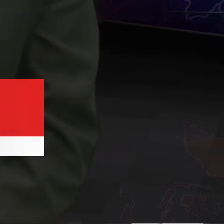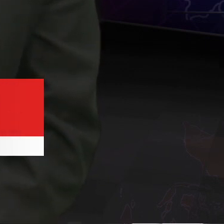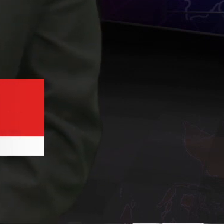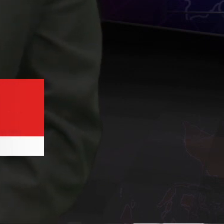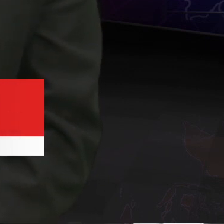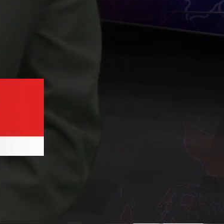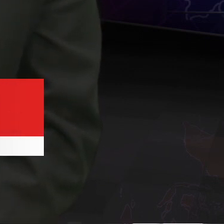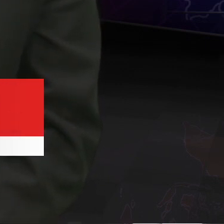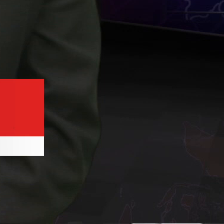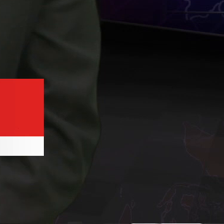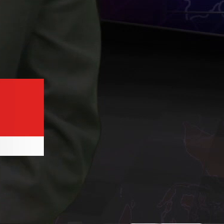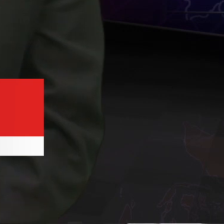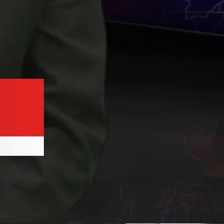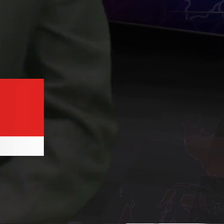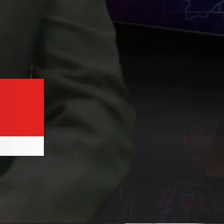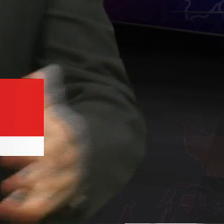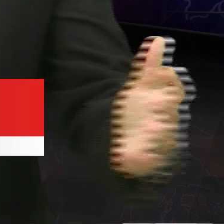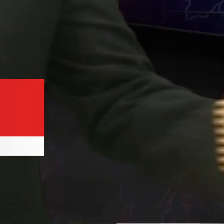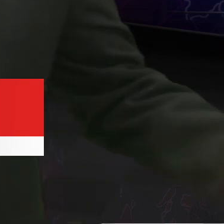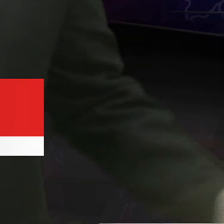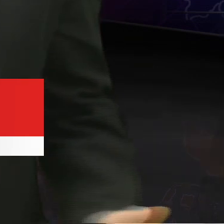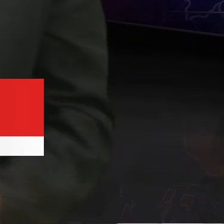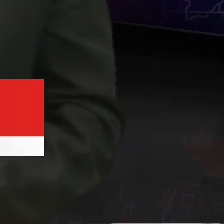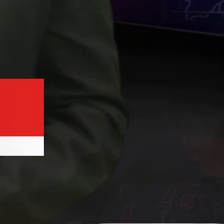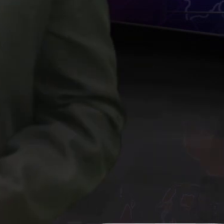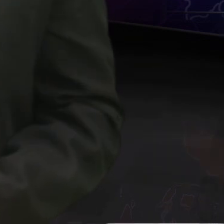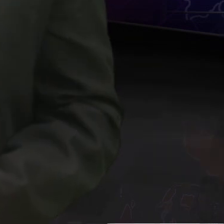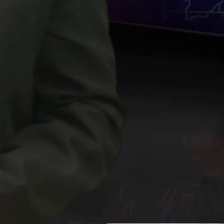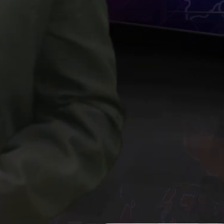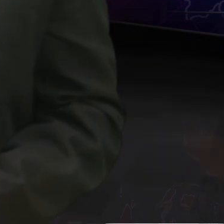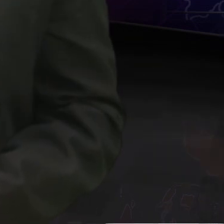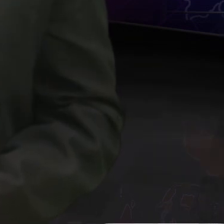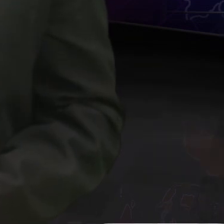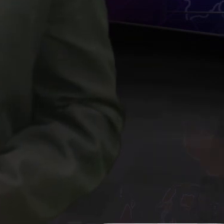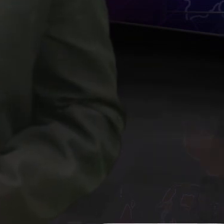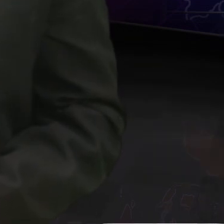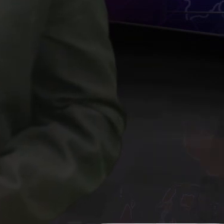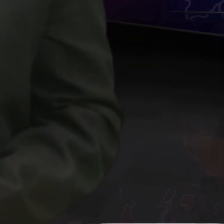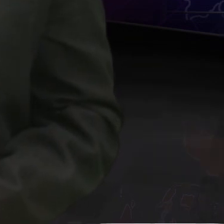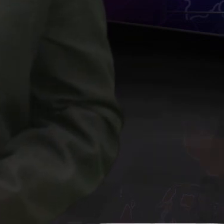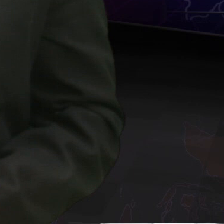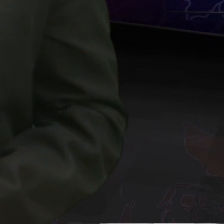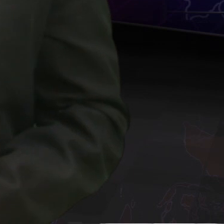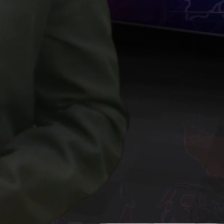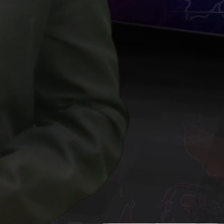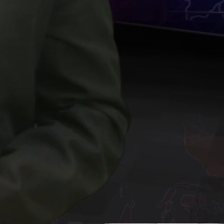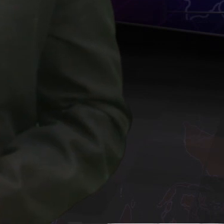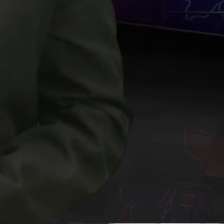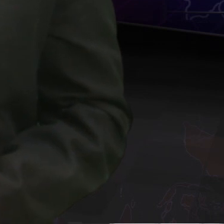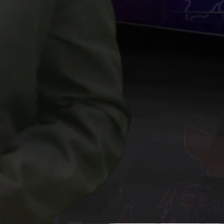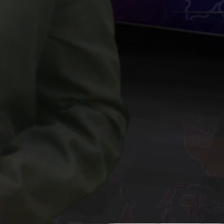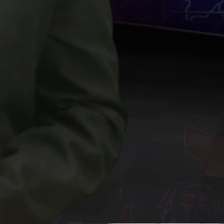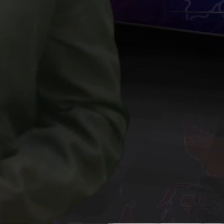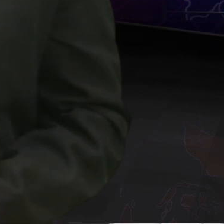alagoas e assistir o vídeo que você quiser uma coisa pra que está preocupando bastante a todos da sociedade principalmente os pais é o crescimento